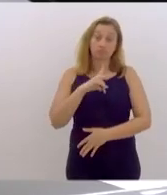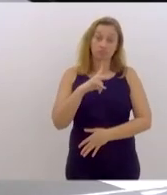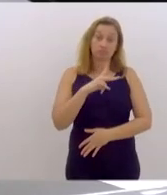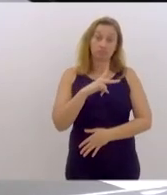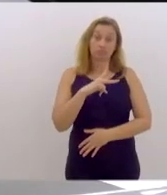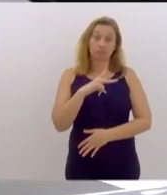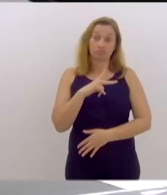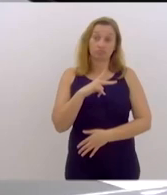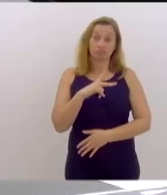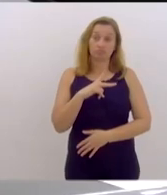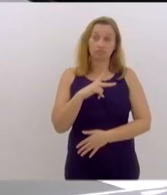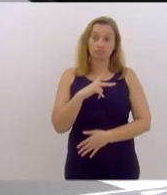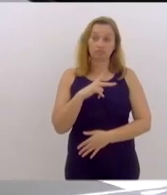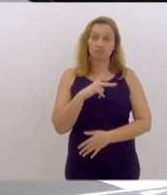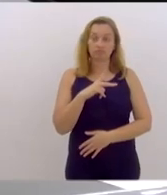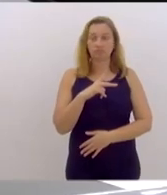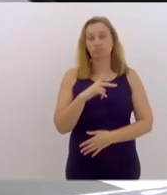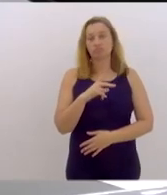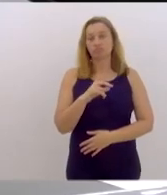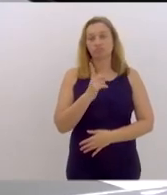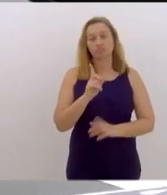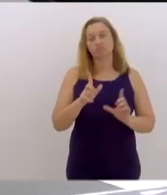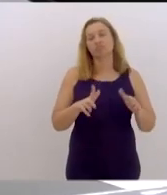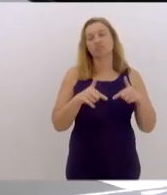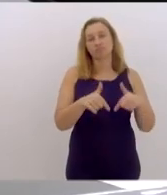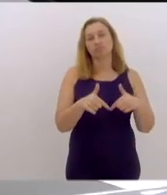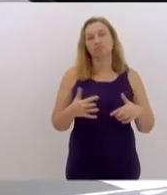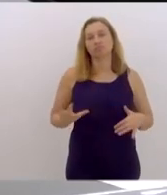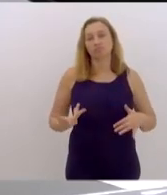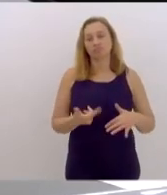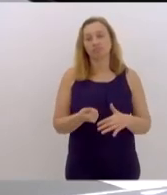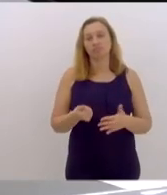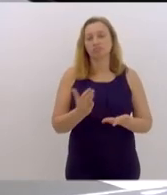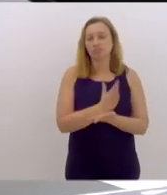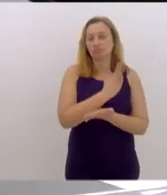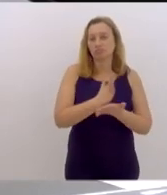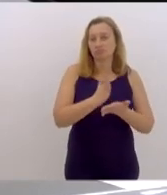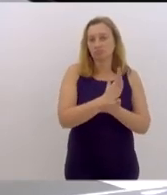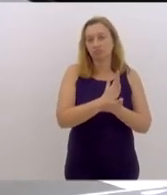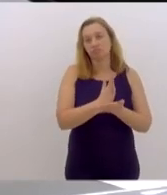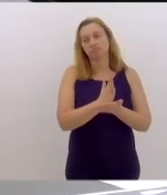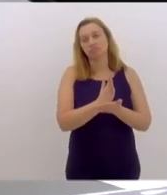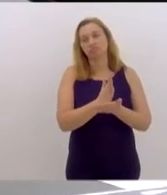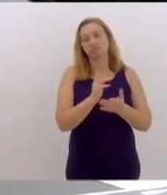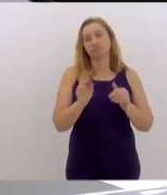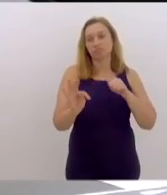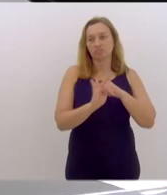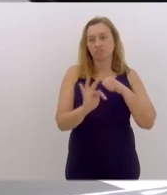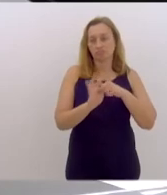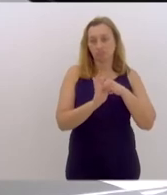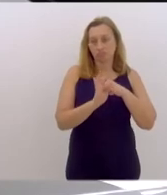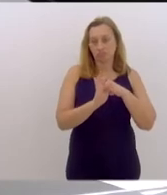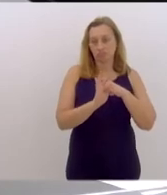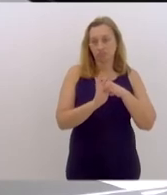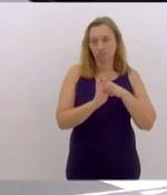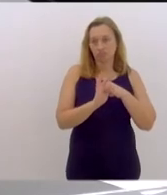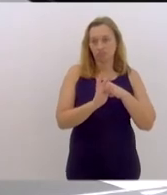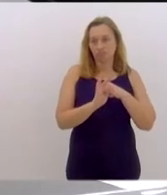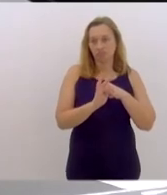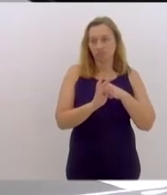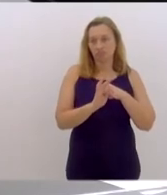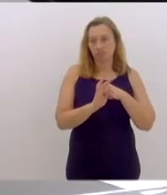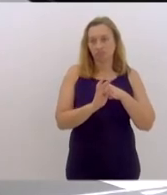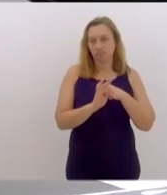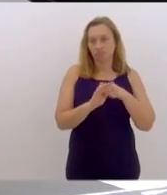privatizadas estão desaparelhado seus e muitas vezes os técnicos são cedidos pela pelas